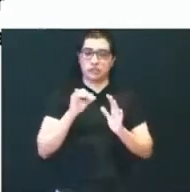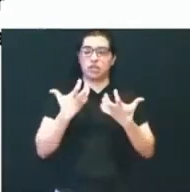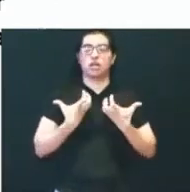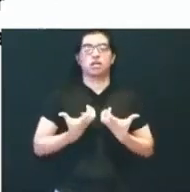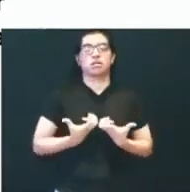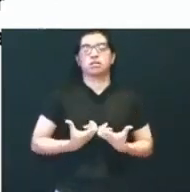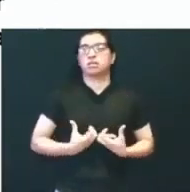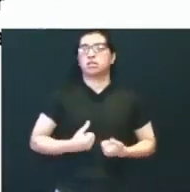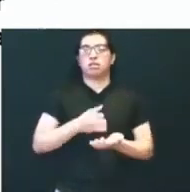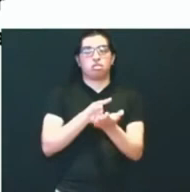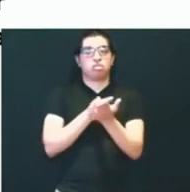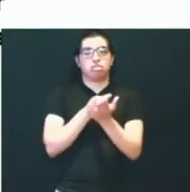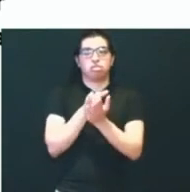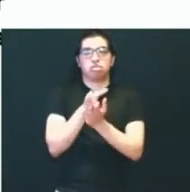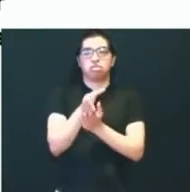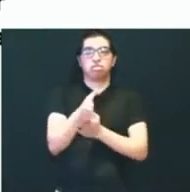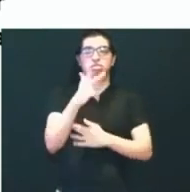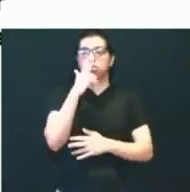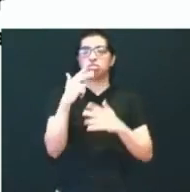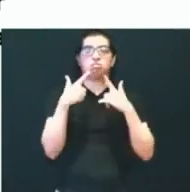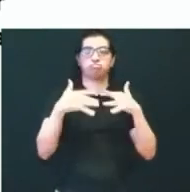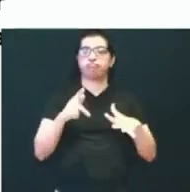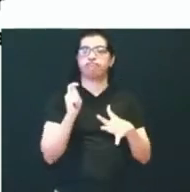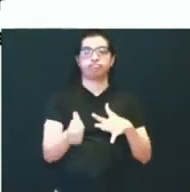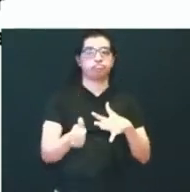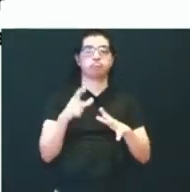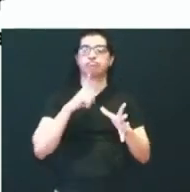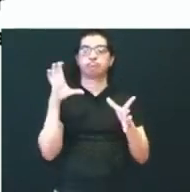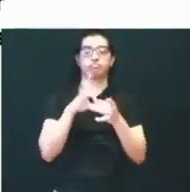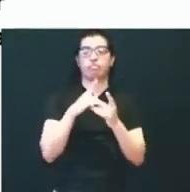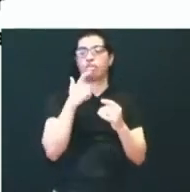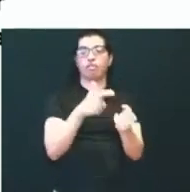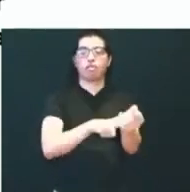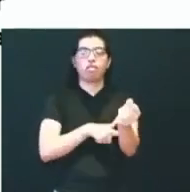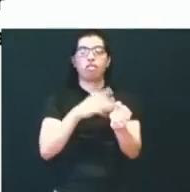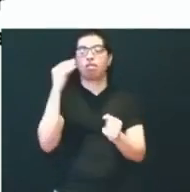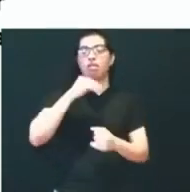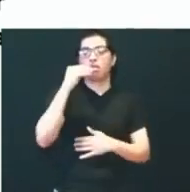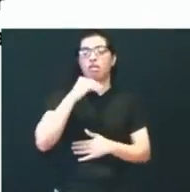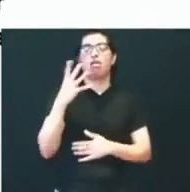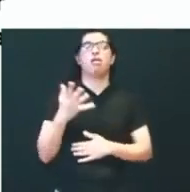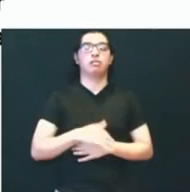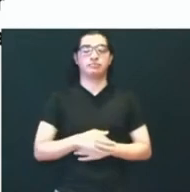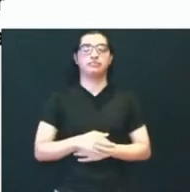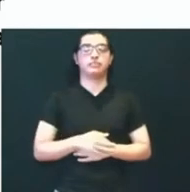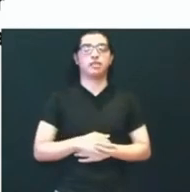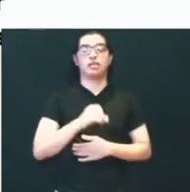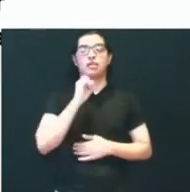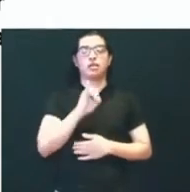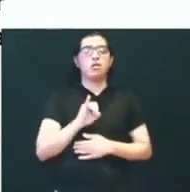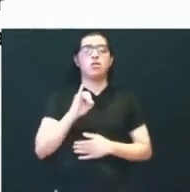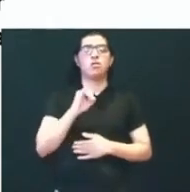se esse cansaço é espontâneo, se esse cansaço está associado com uma anemia de instalação súbita, e se tem